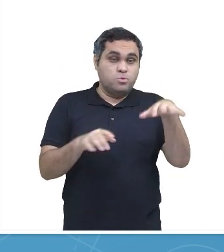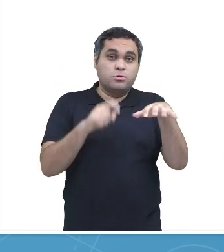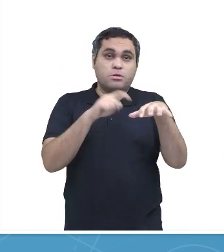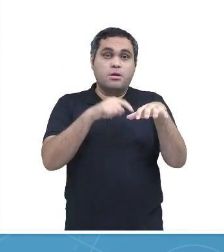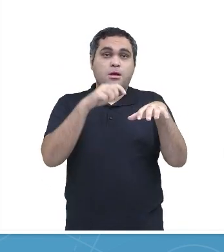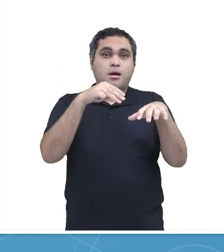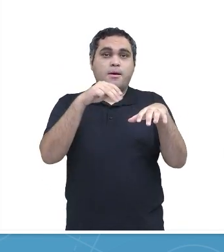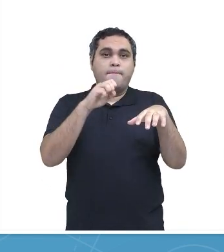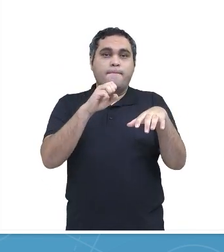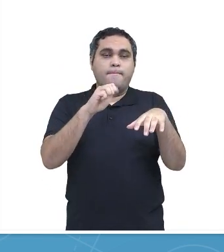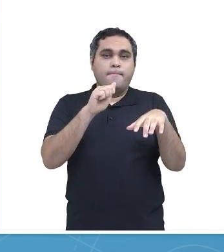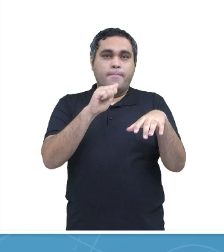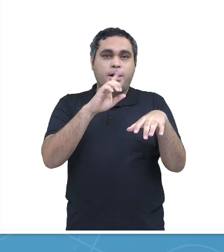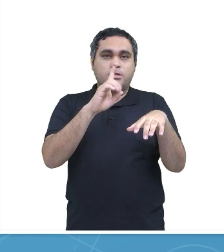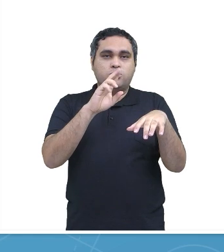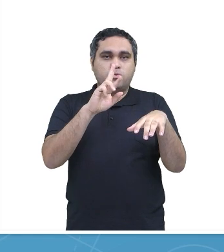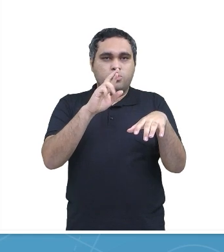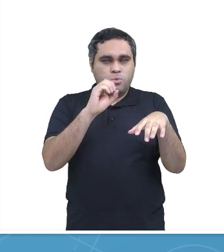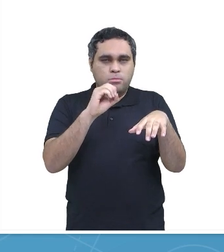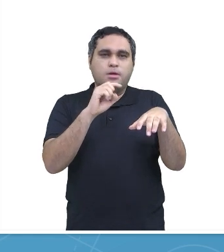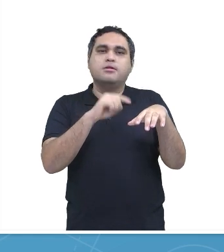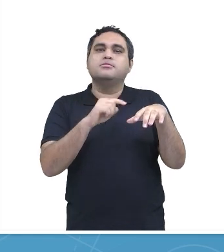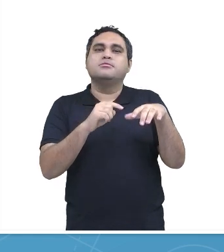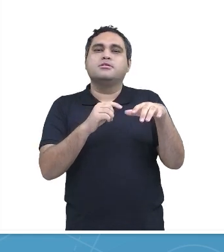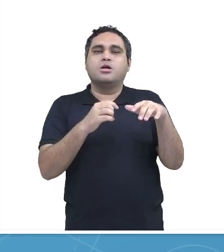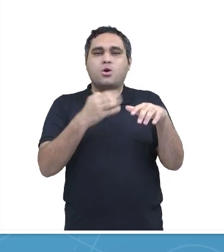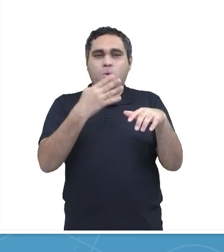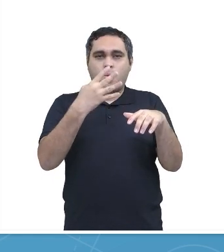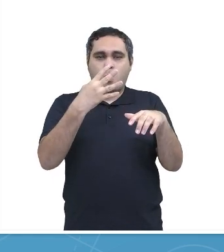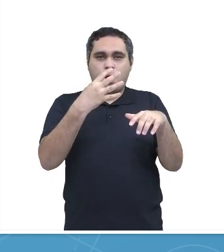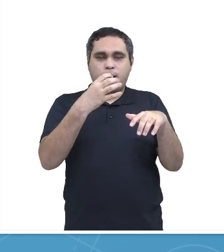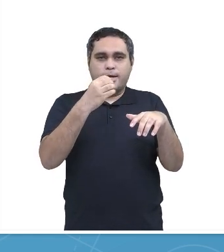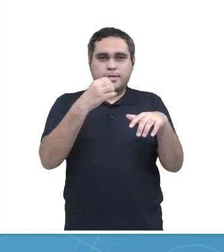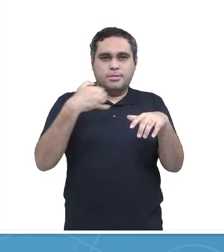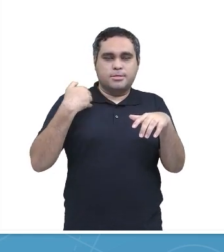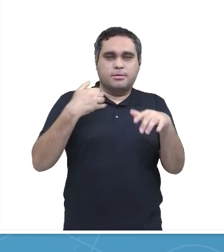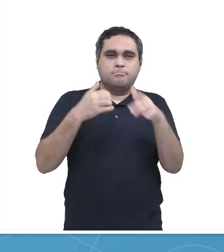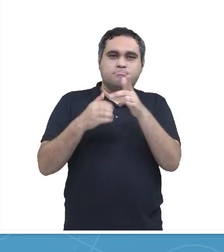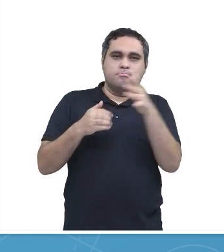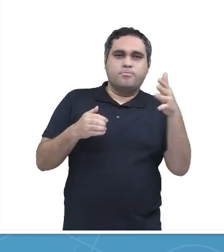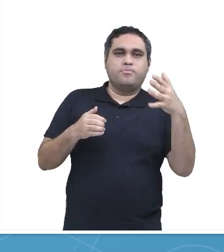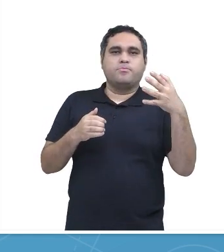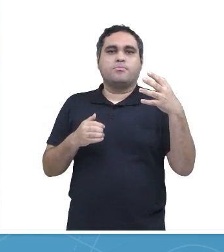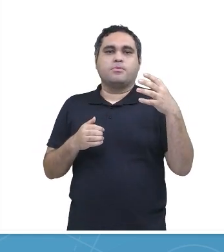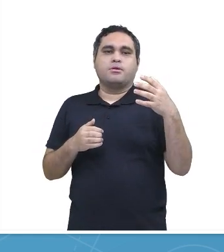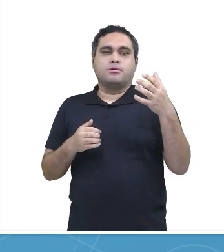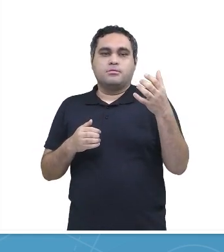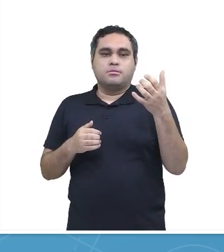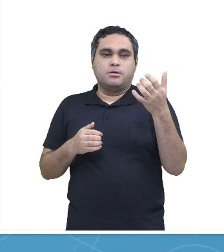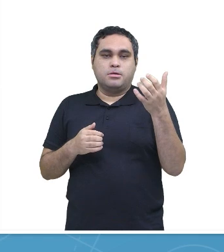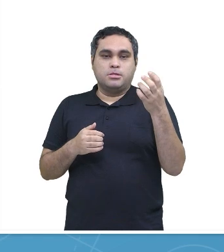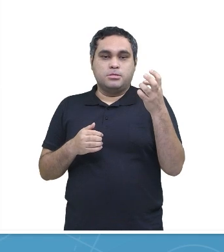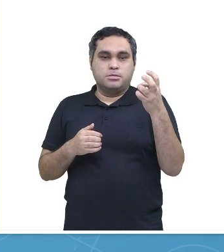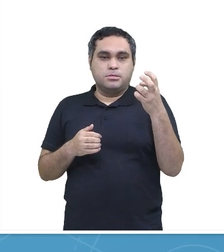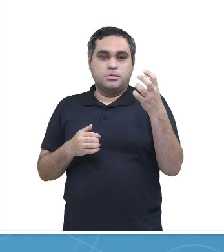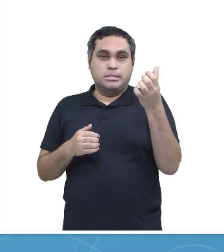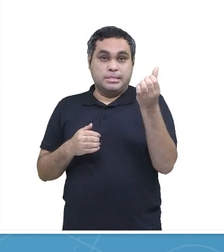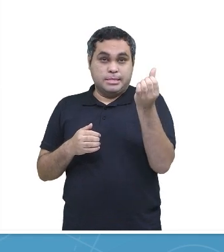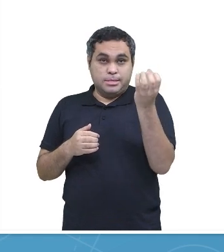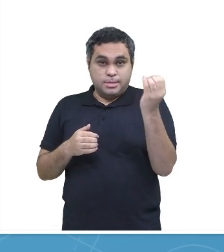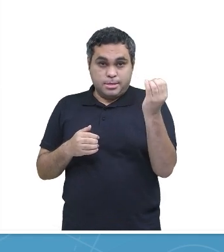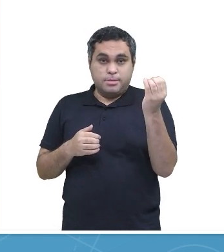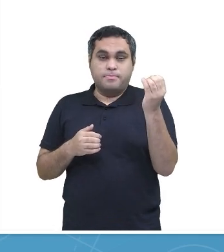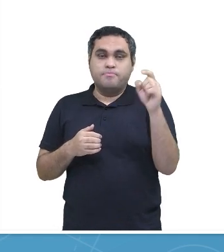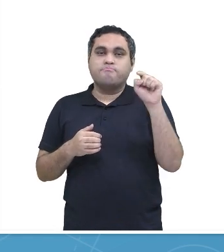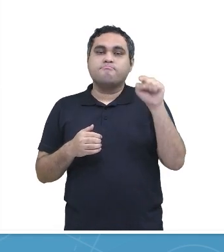última fase, de 40 a 60 anos, uma fase de sabedoria em relação com o outro e o mundo